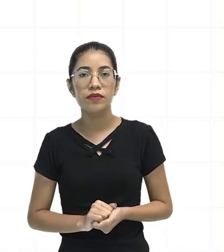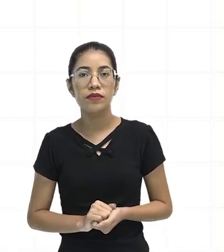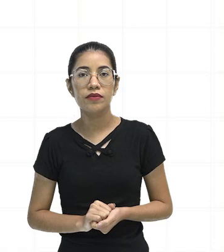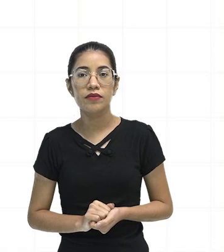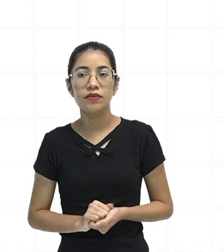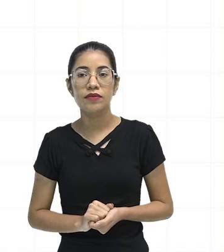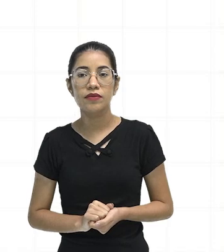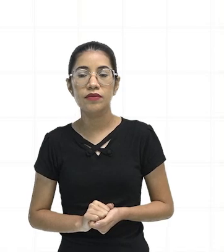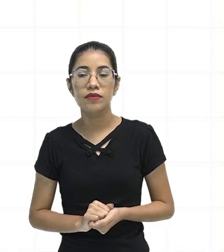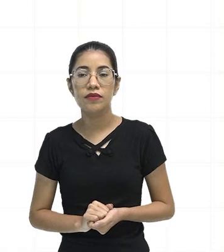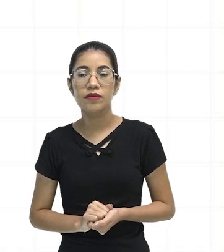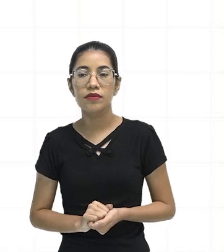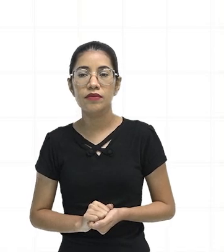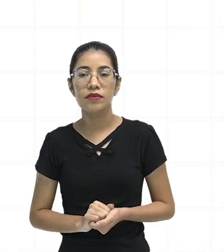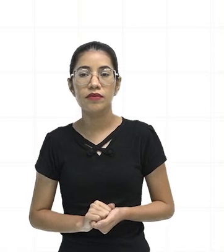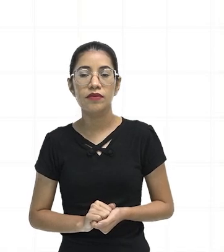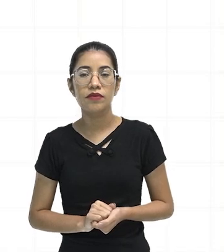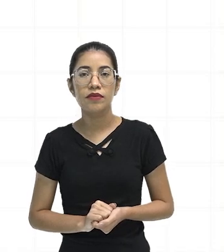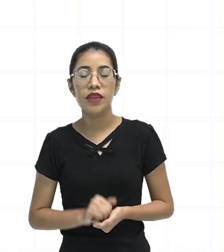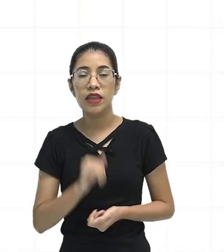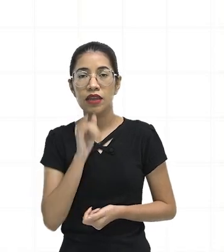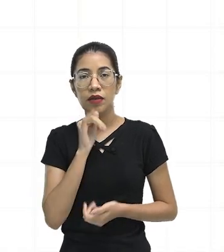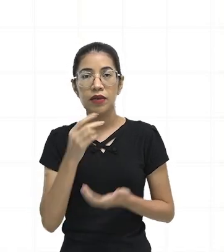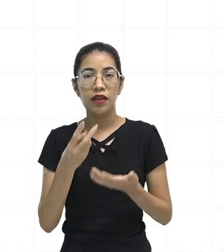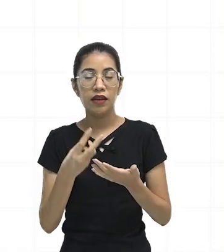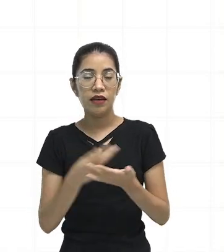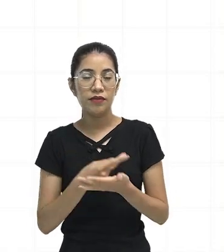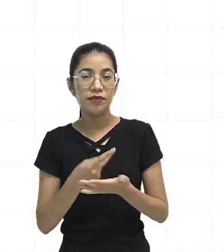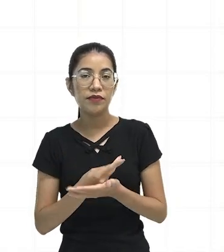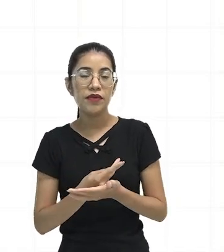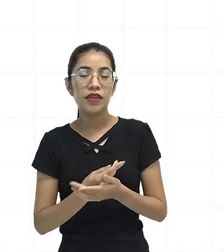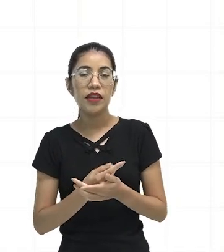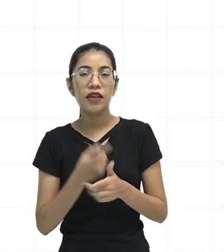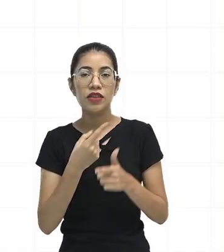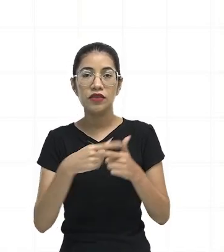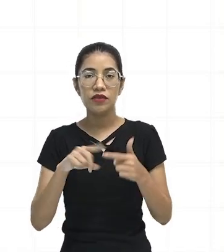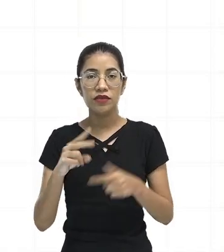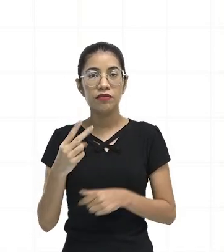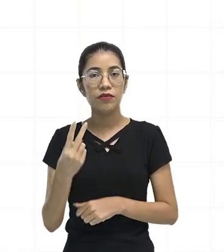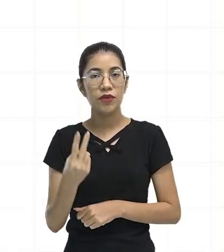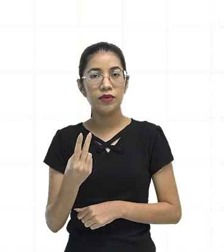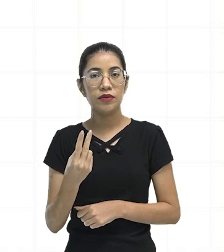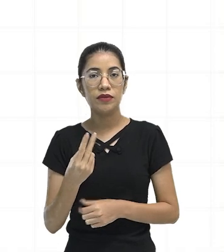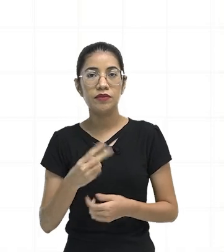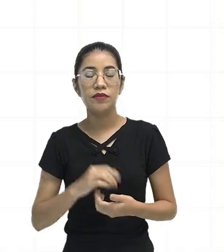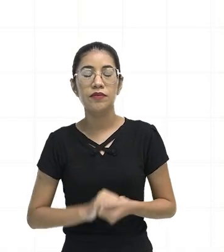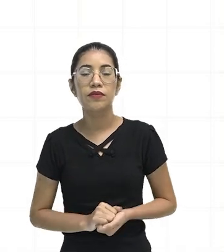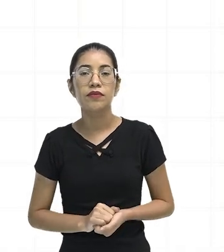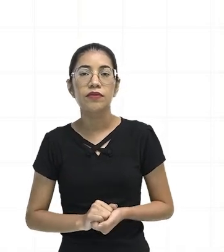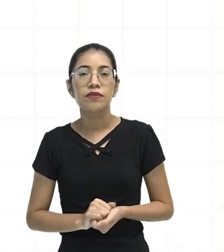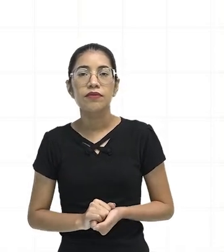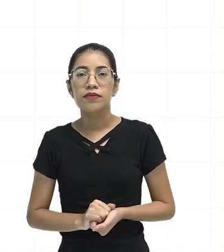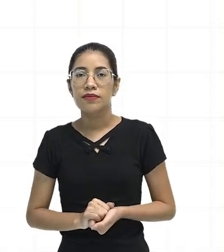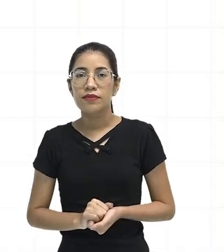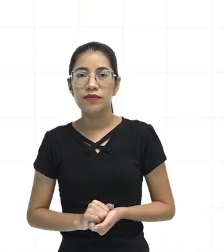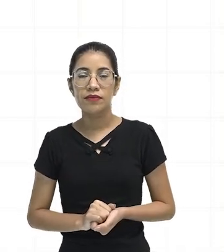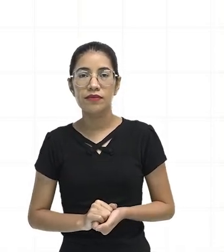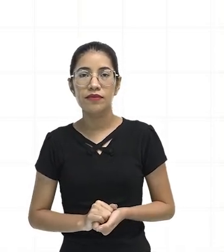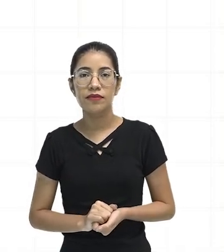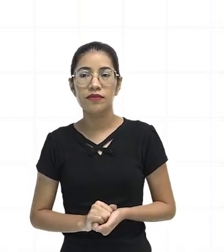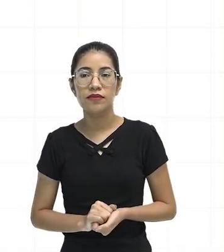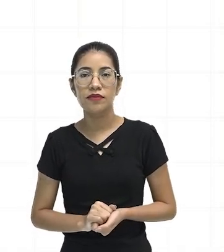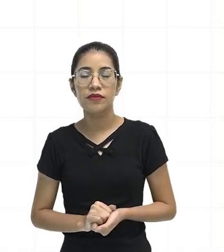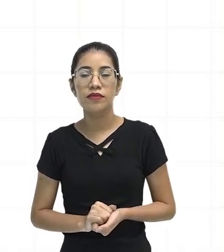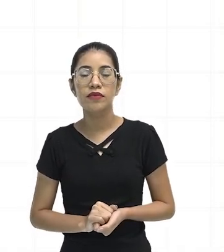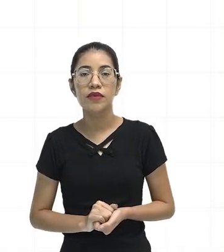Só um instante aqui que eu errei, não é dividido por 3, é dividido por 2, tá? Foi só um equívoco. Beleza. Então, nós